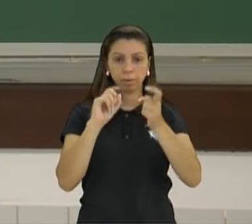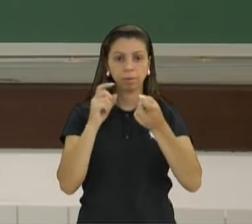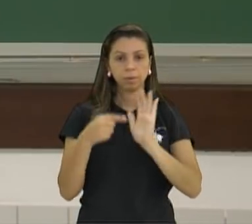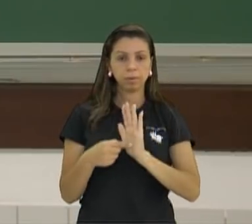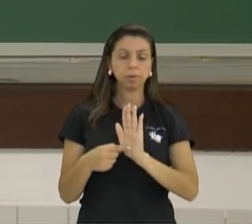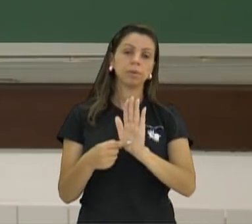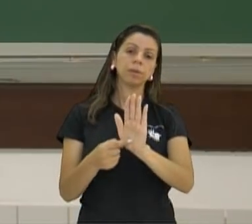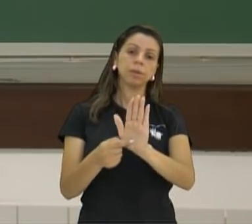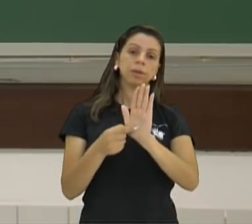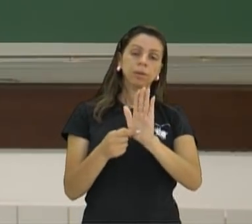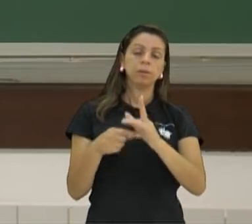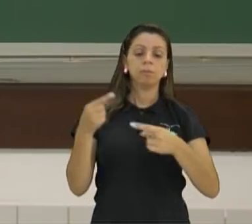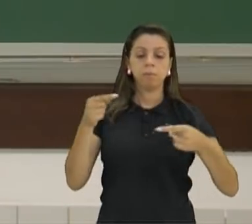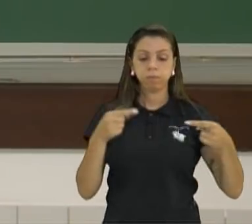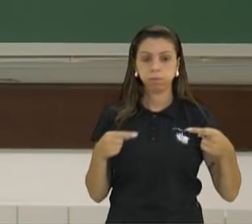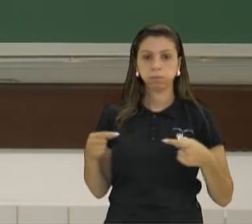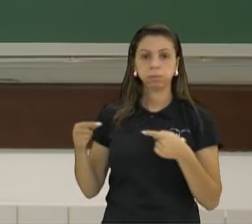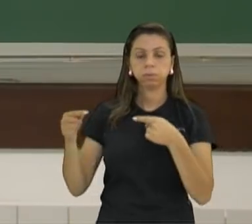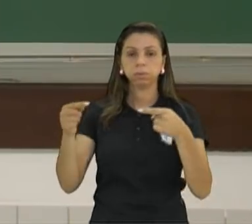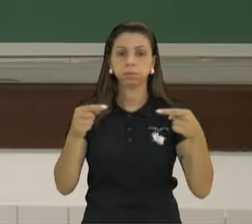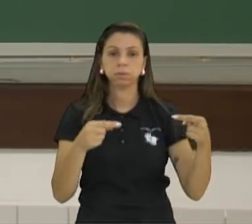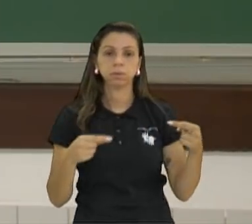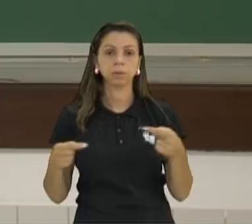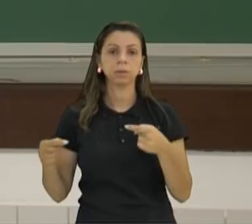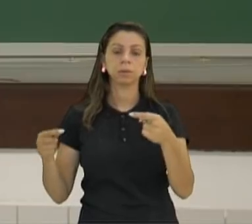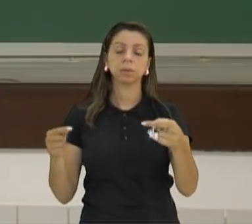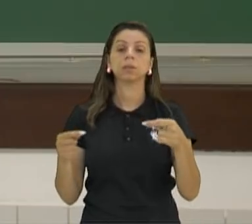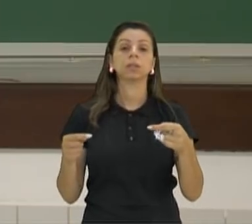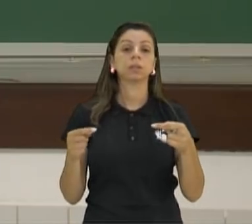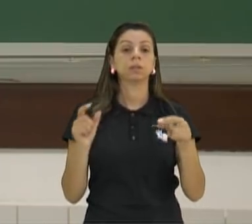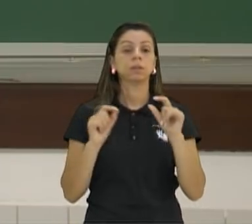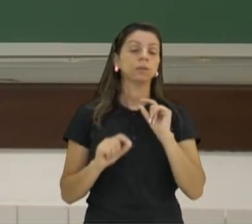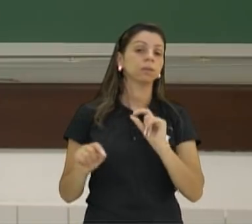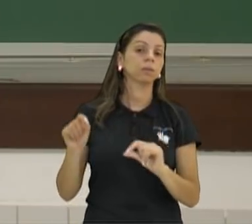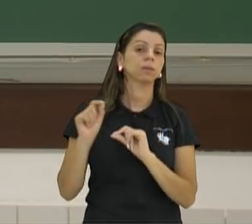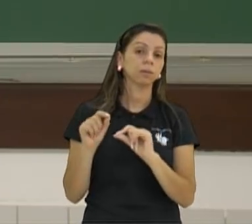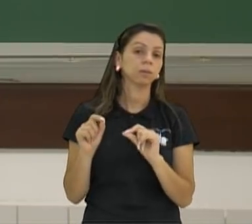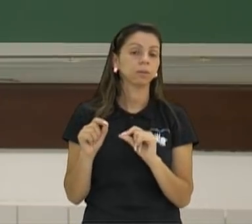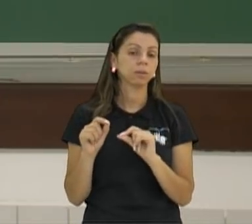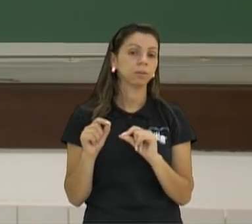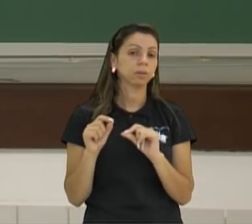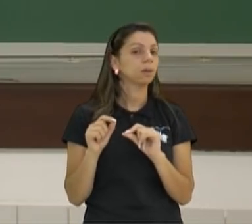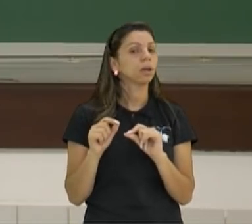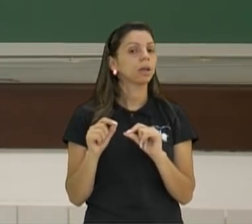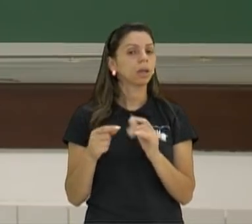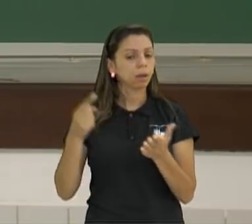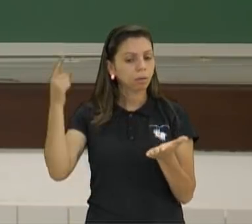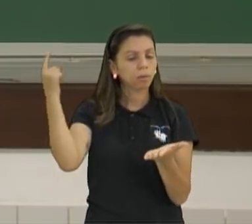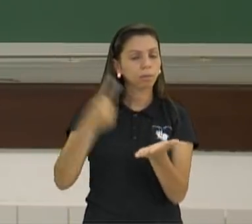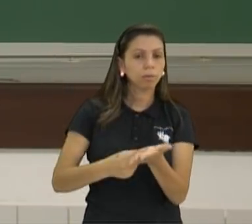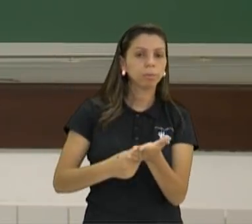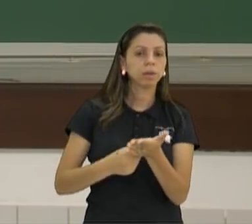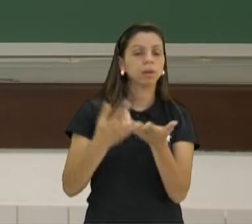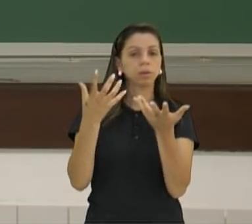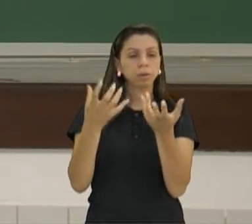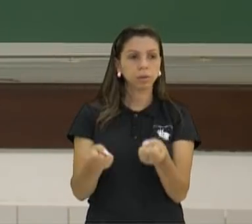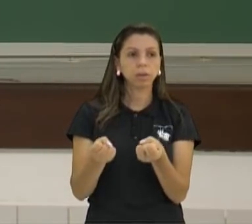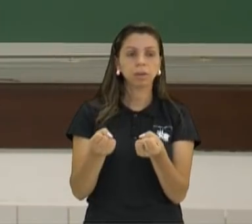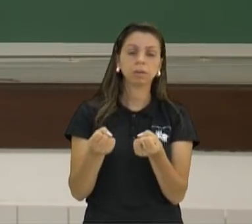apresentaram, começaram a discutir os assuntos pertinentes e chegaram a um consenso muito antes do esperado. Quero chamar a atenção de vocês para esse